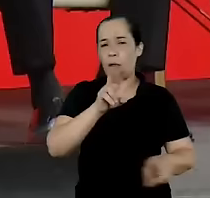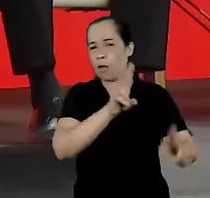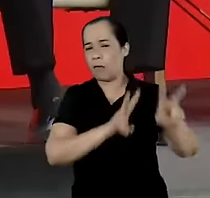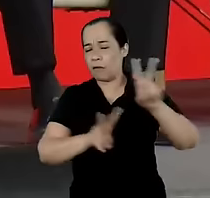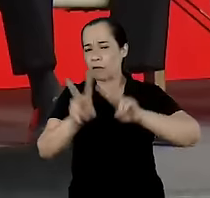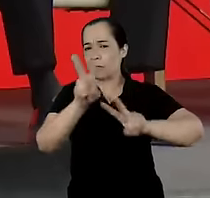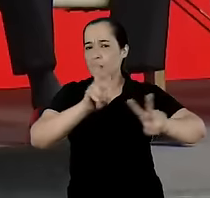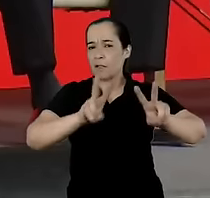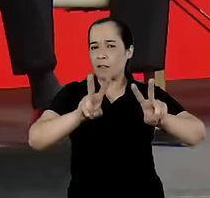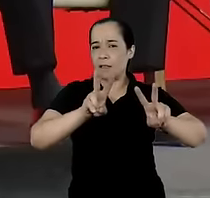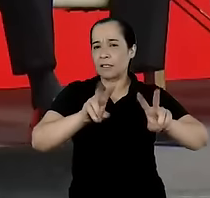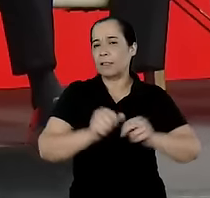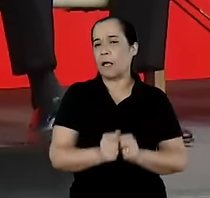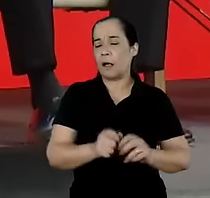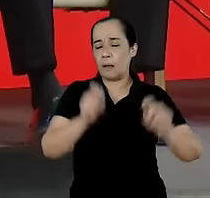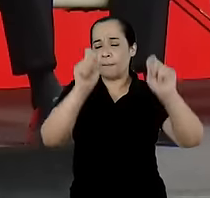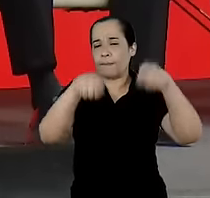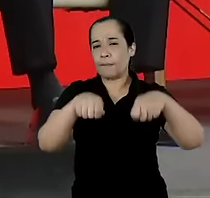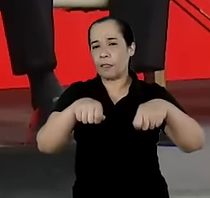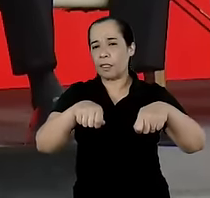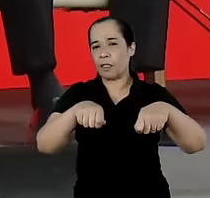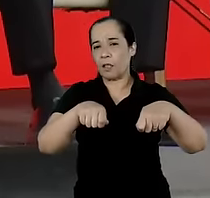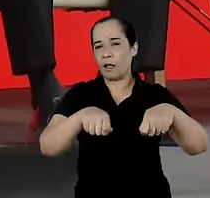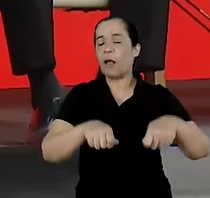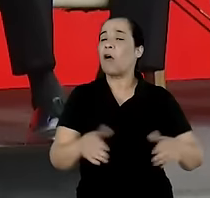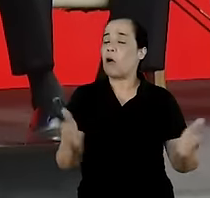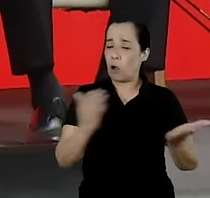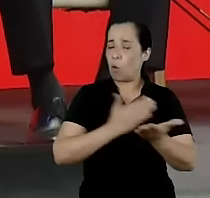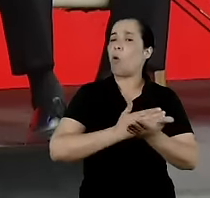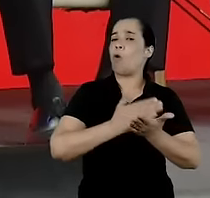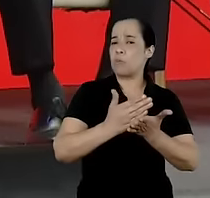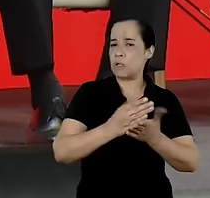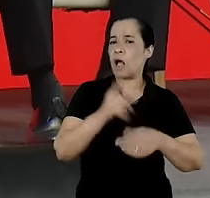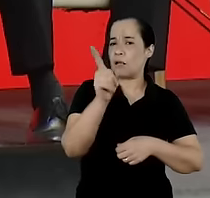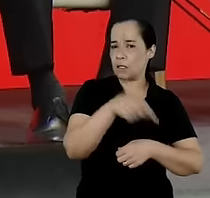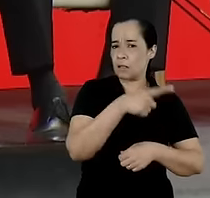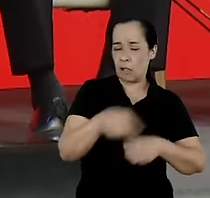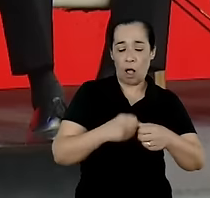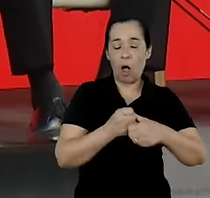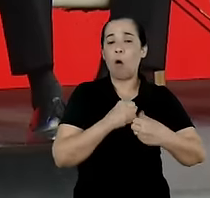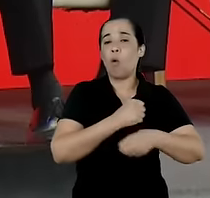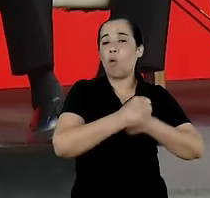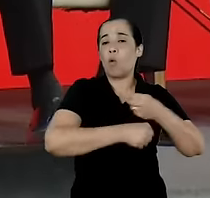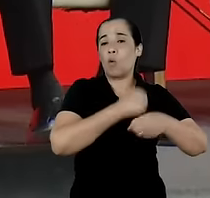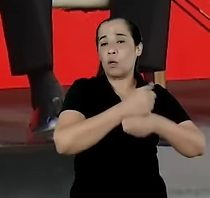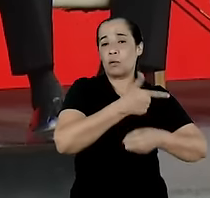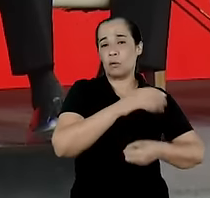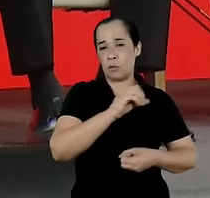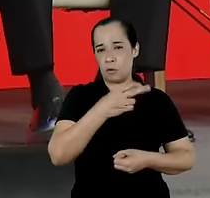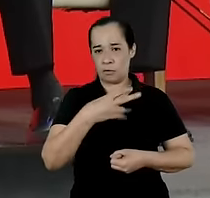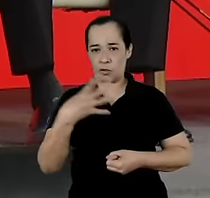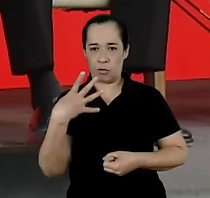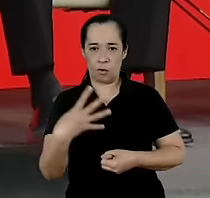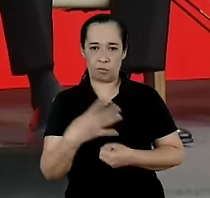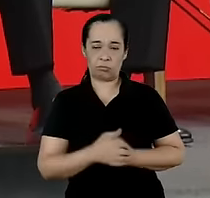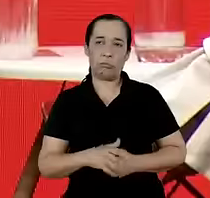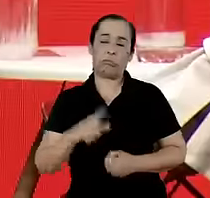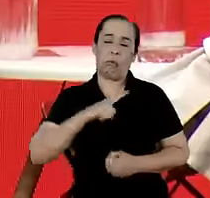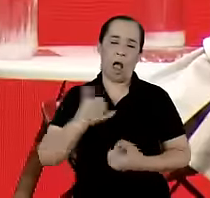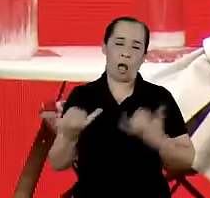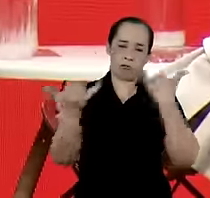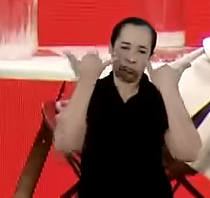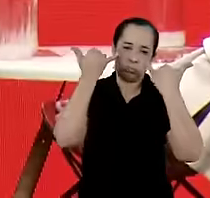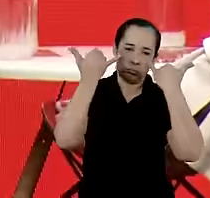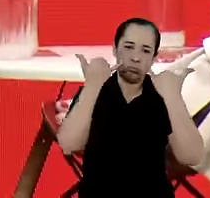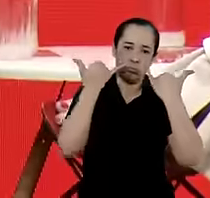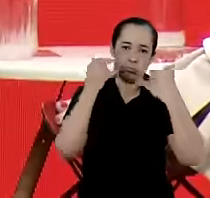importante é essa tendência quer dizer então o Fed vai começar a cortar em algum momento do ano que vem né de novo depende muito dos dados que tem para vir a gente acredita